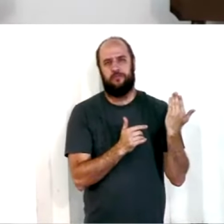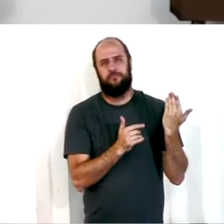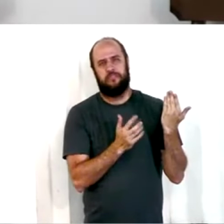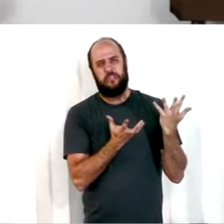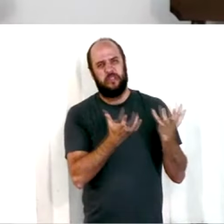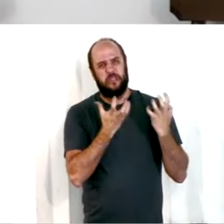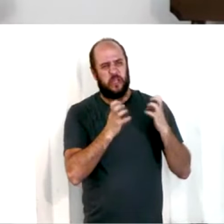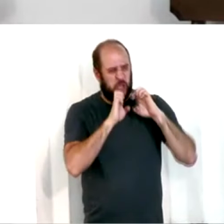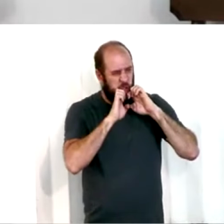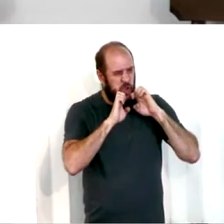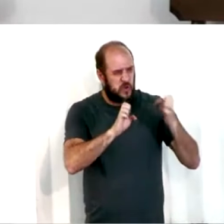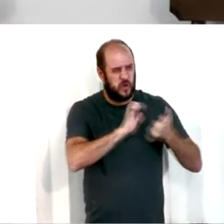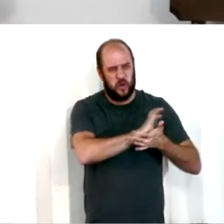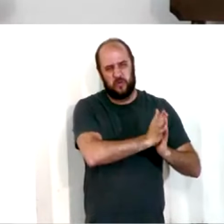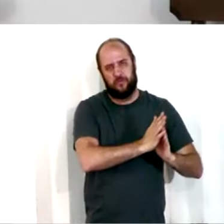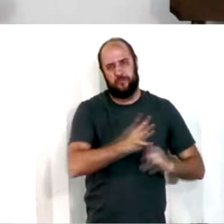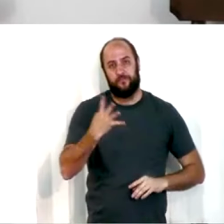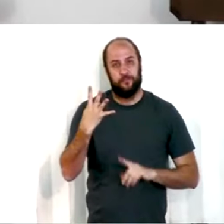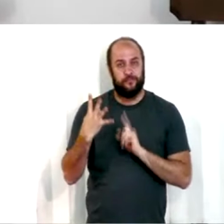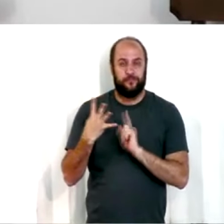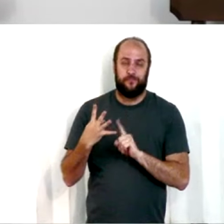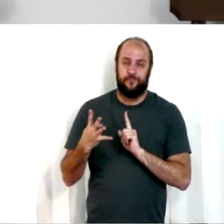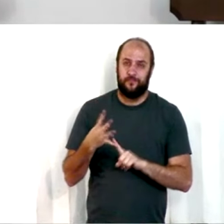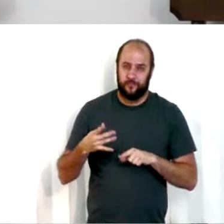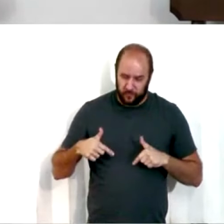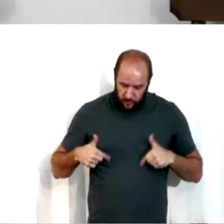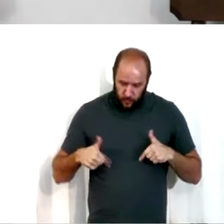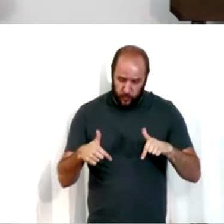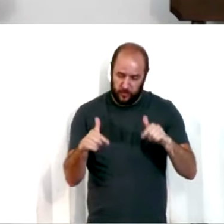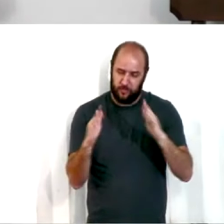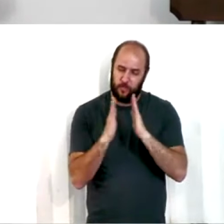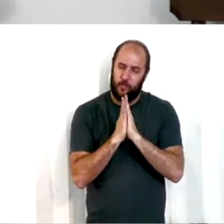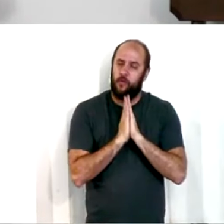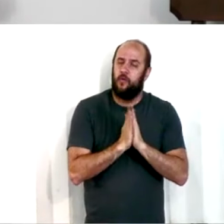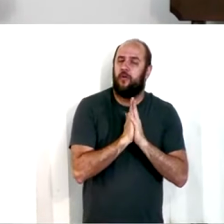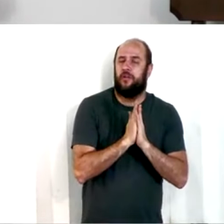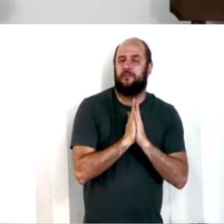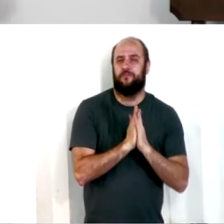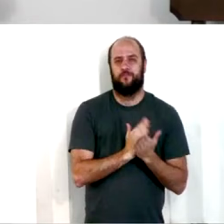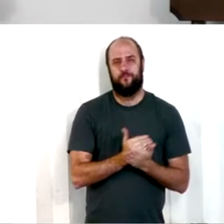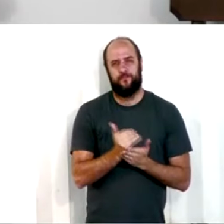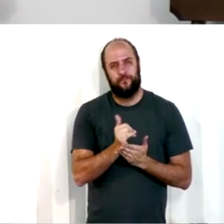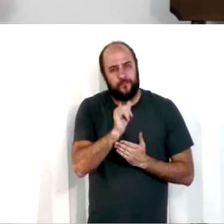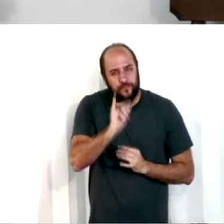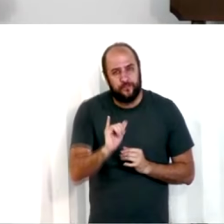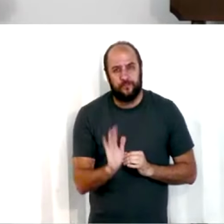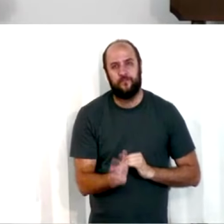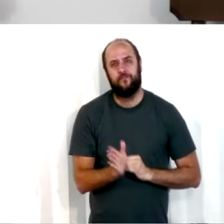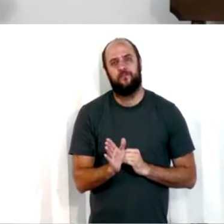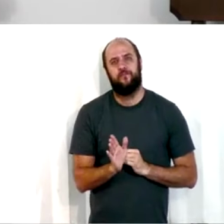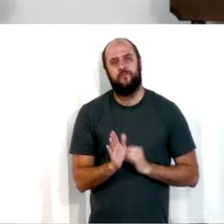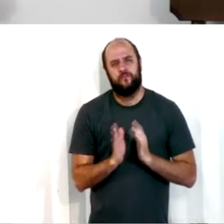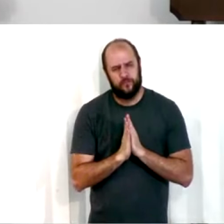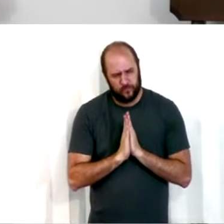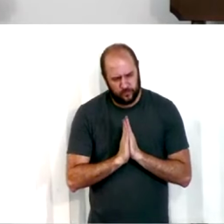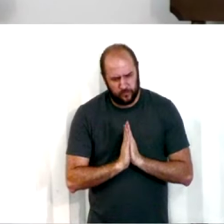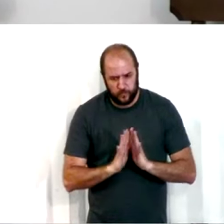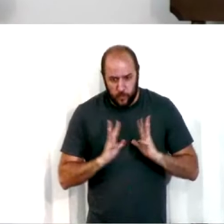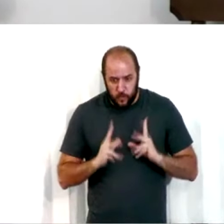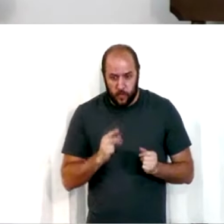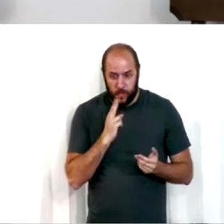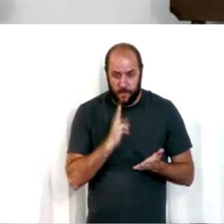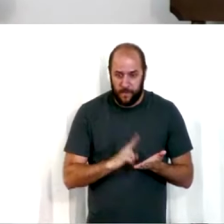para eles. Em quarto lugar, ele batalha em oração, logo no começo da carta. Você sabe, praticamente todas as cartas de Paulo começam